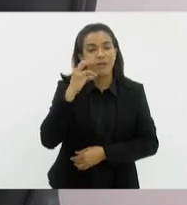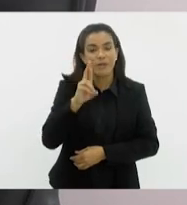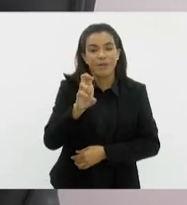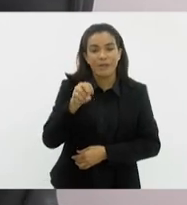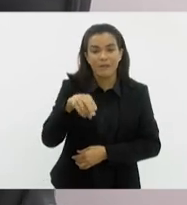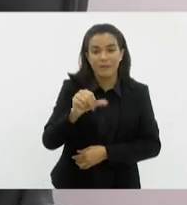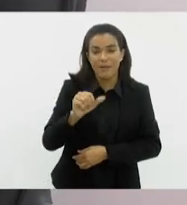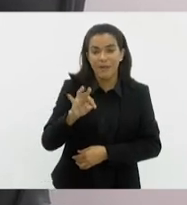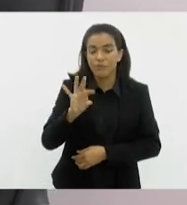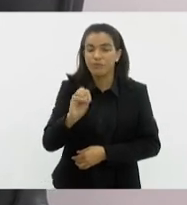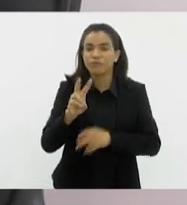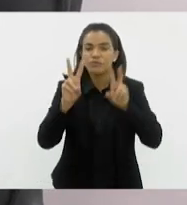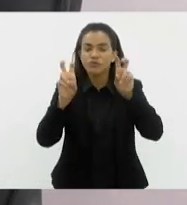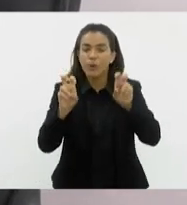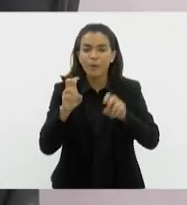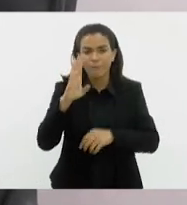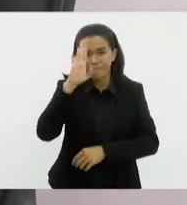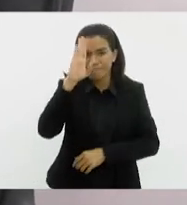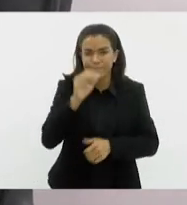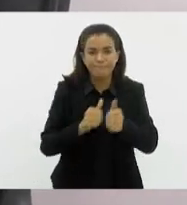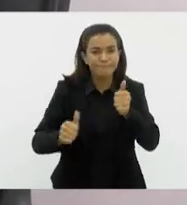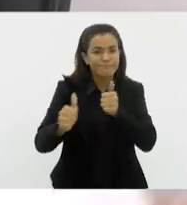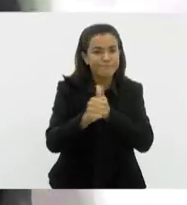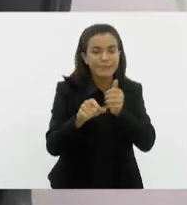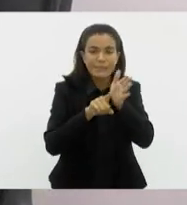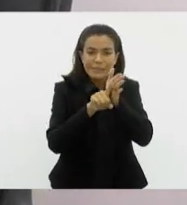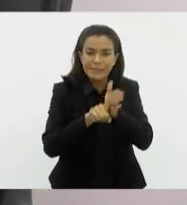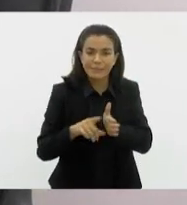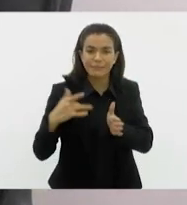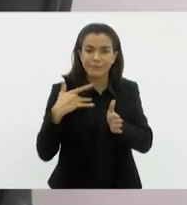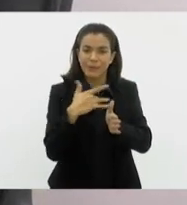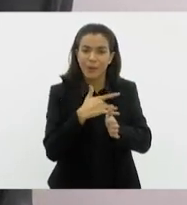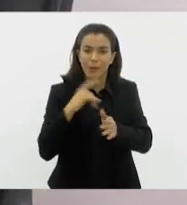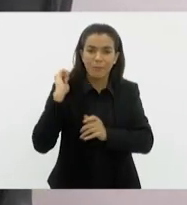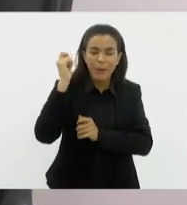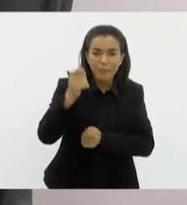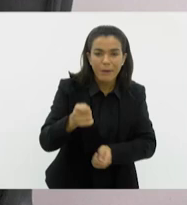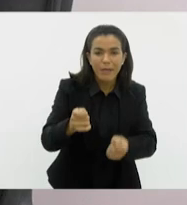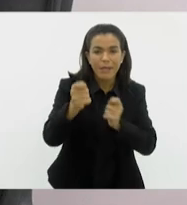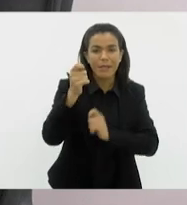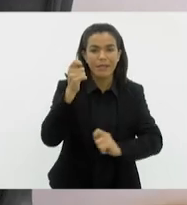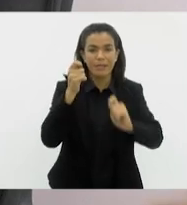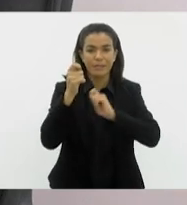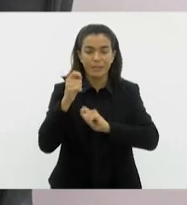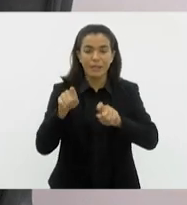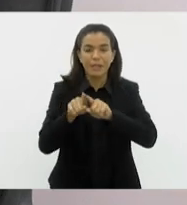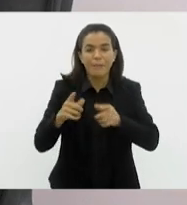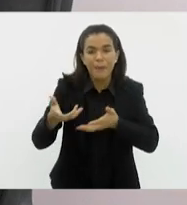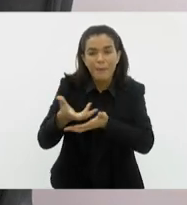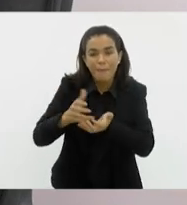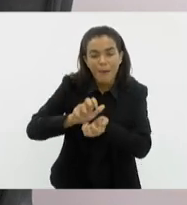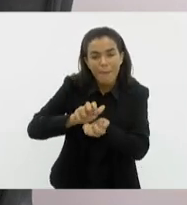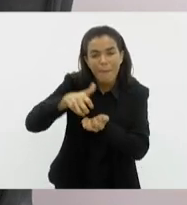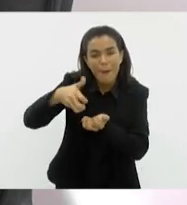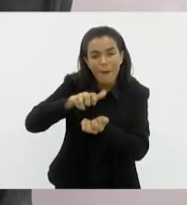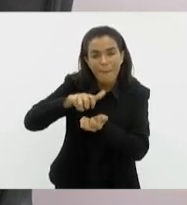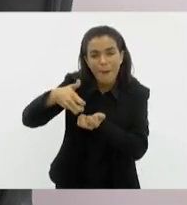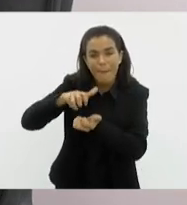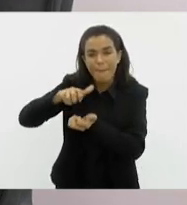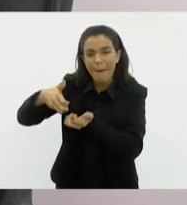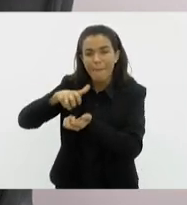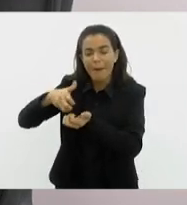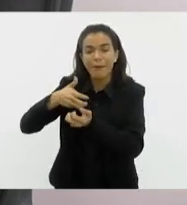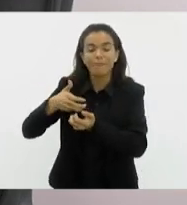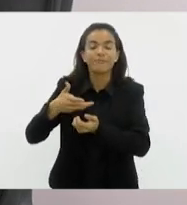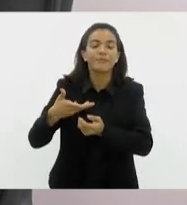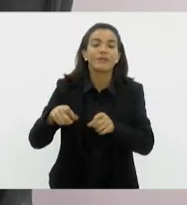Machado, que dispõe sobre a prioridade na realização de exames de saúde para pescadores e marisqueiras que exerçam atividade de modo